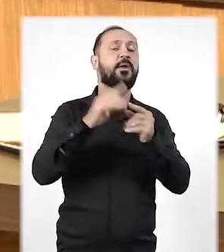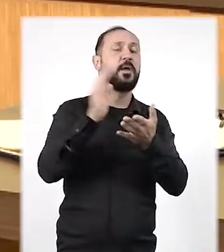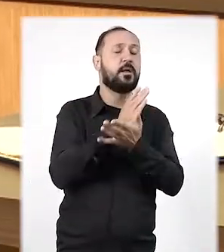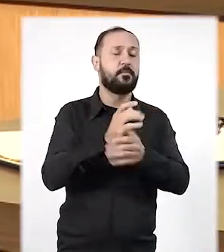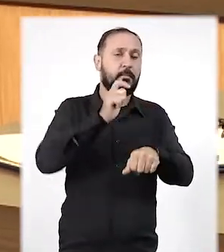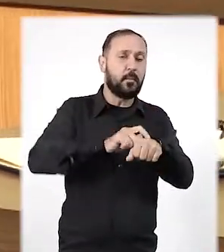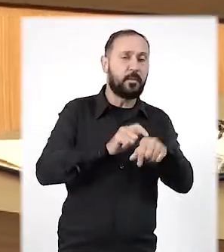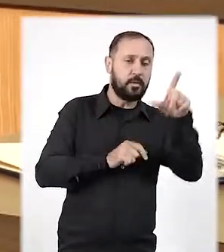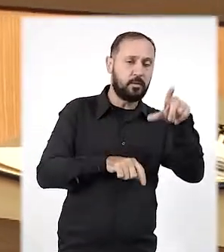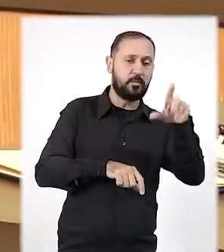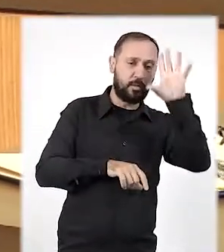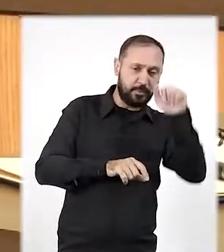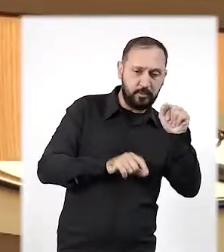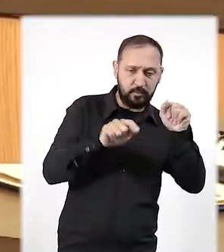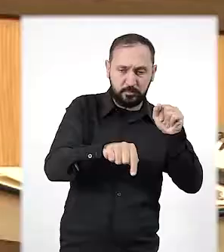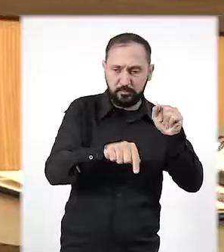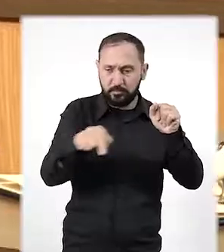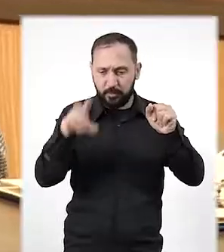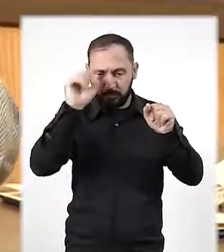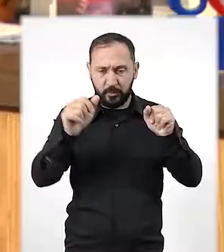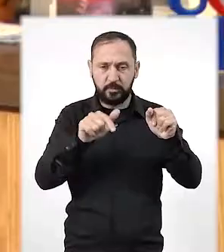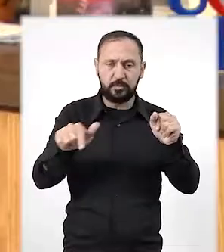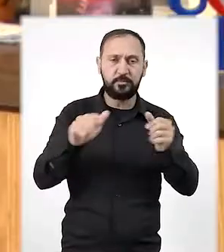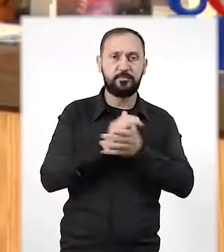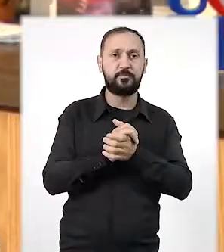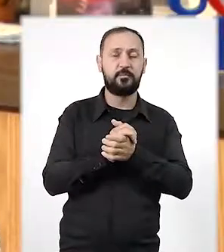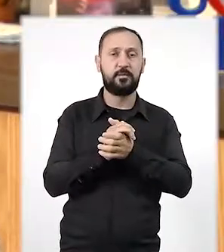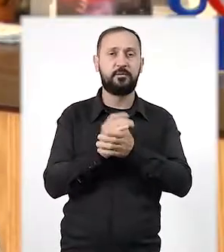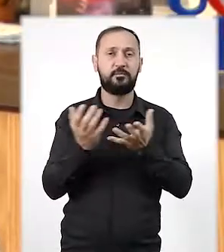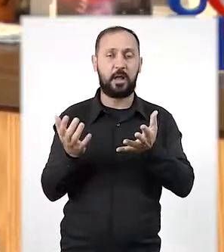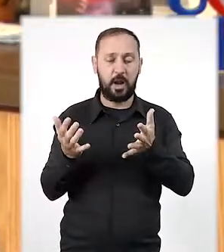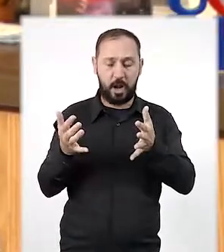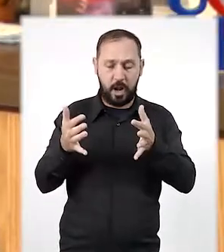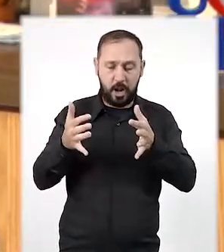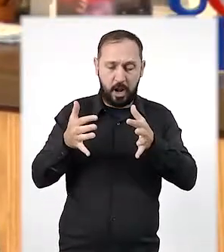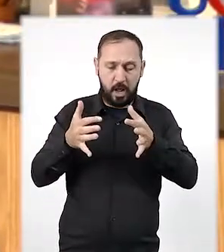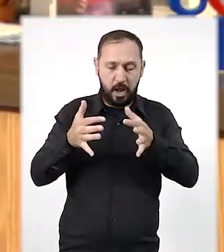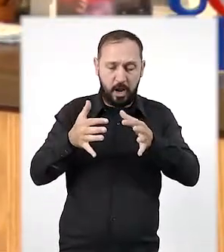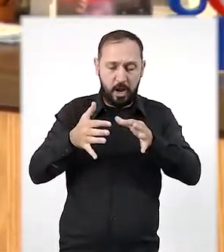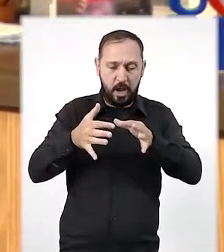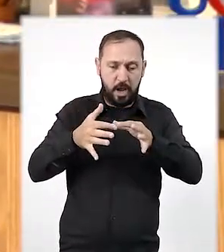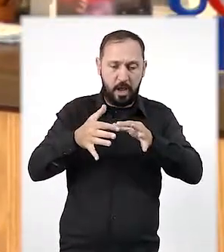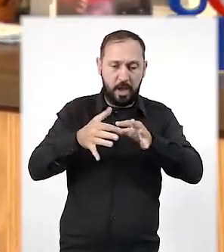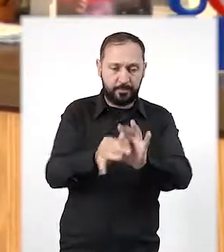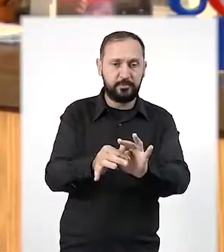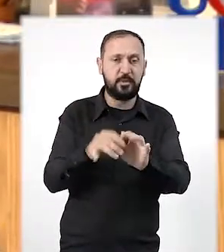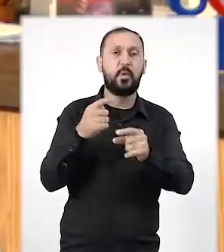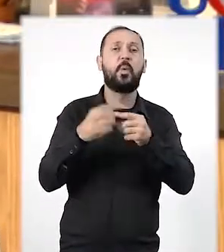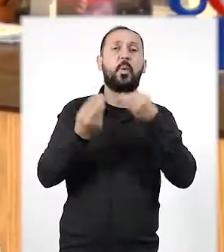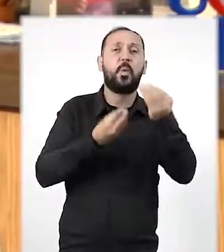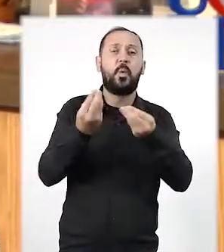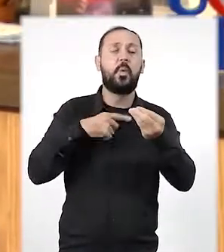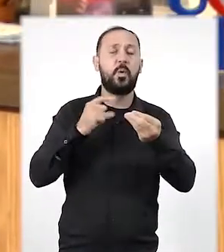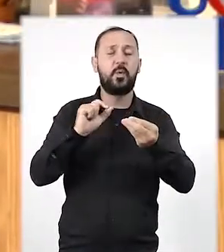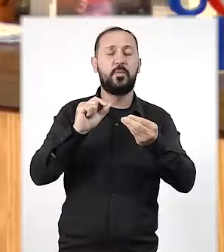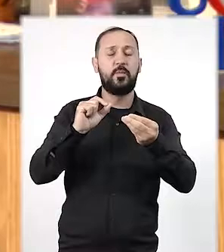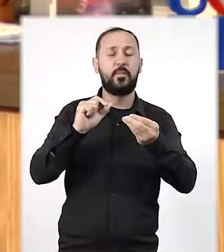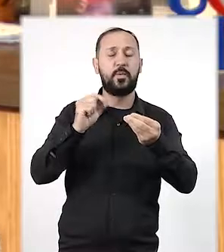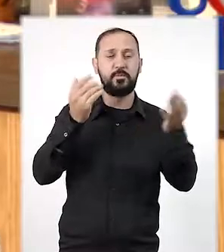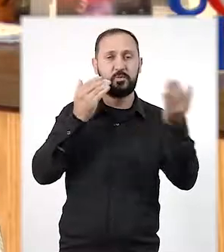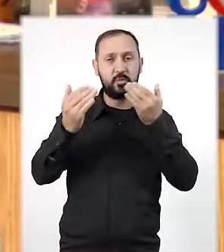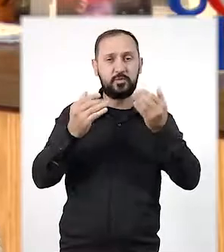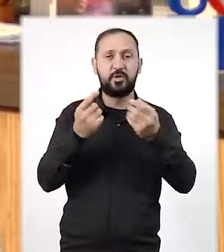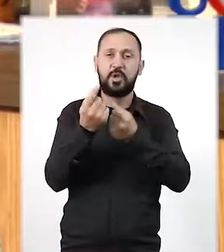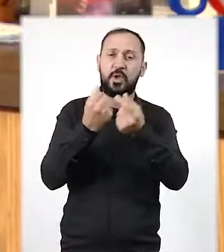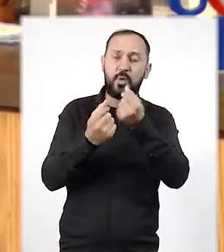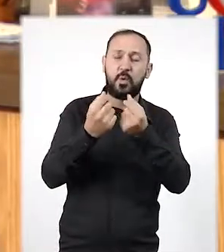de algumas decisões tomadas por indivíduos. Então tem uma interface muito forte na psicologia econômica, né? Como as pessoas se comportam, como